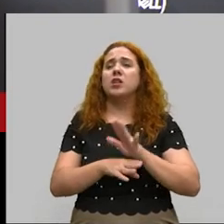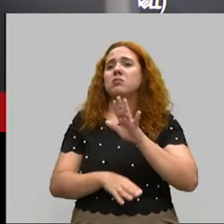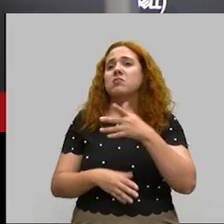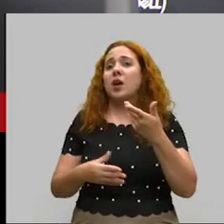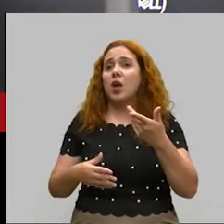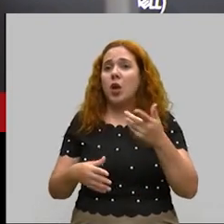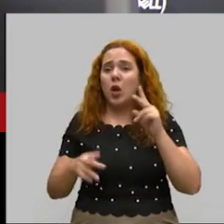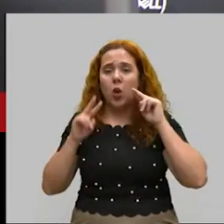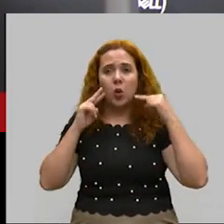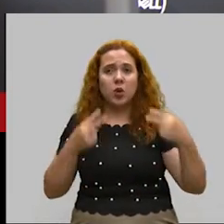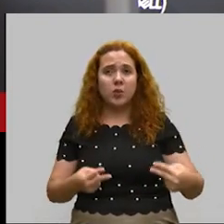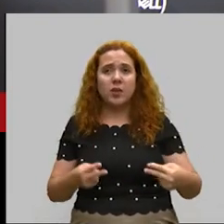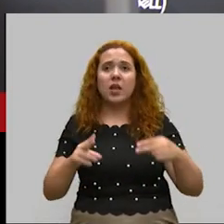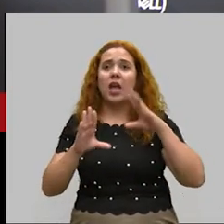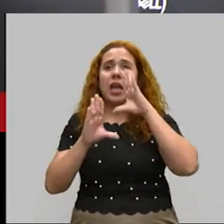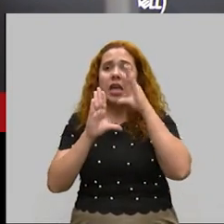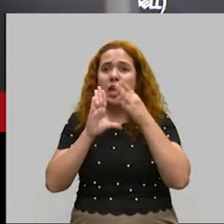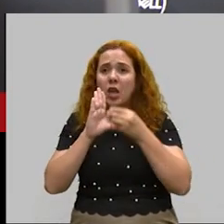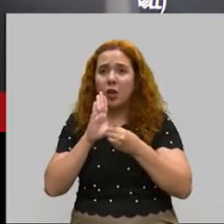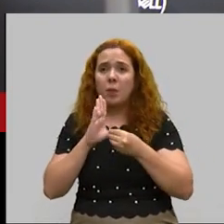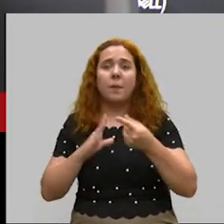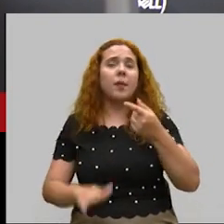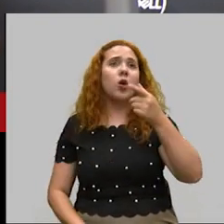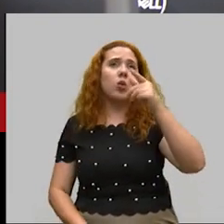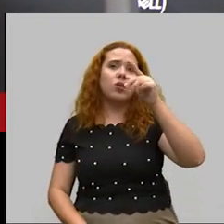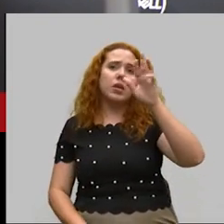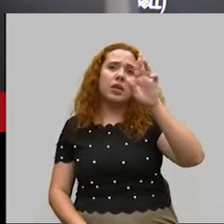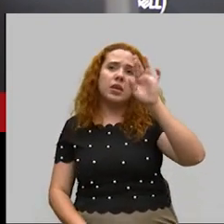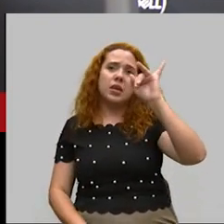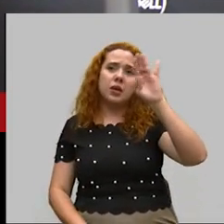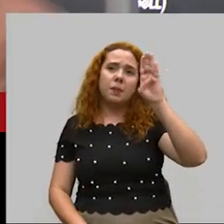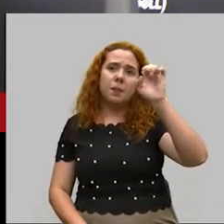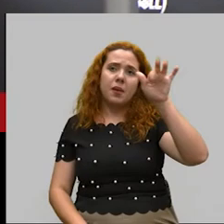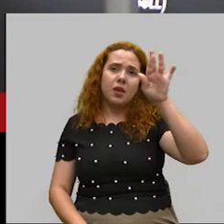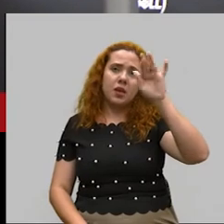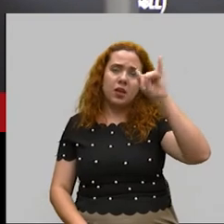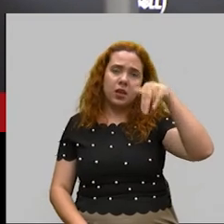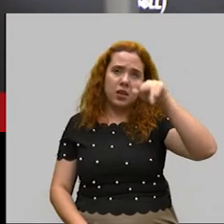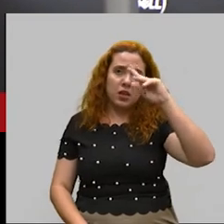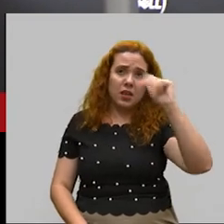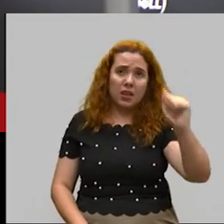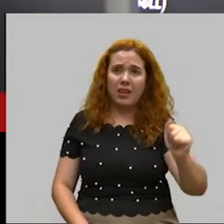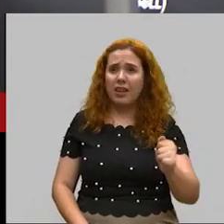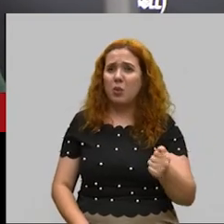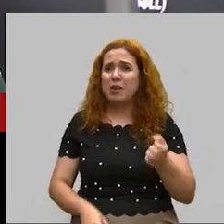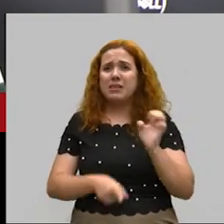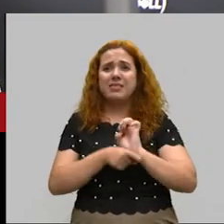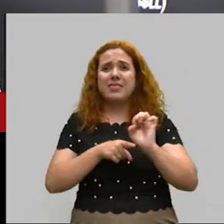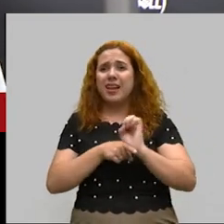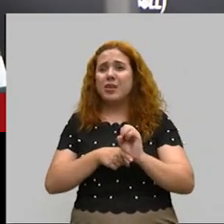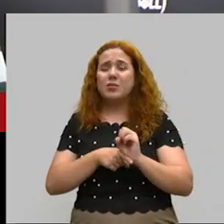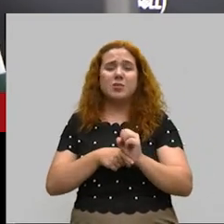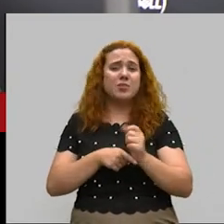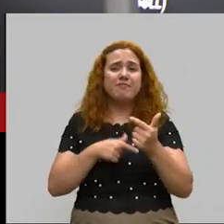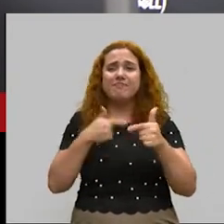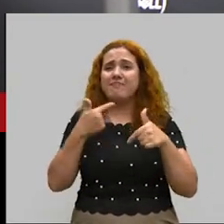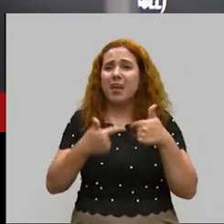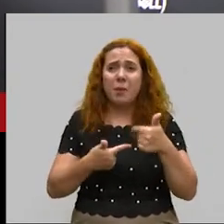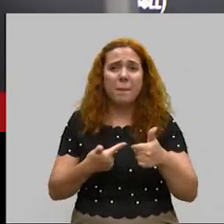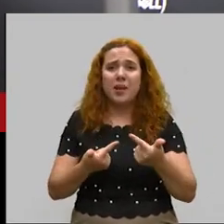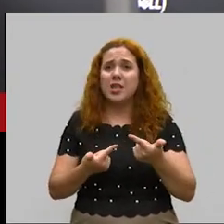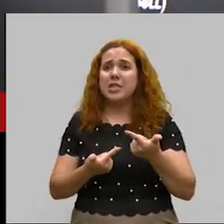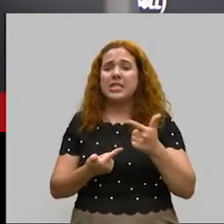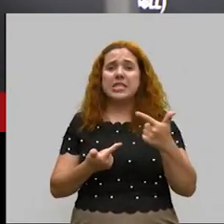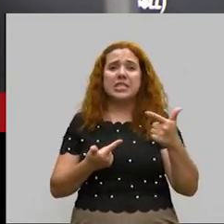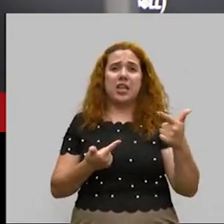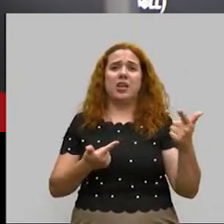seja como quilombola falta gente o estado não dá conta não tem ninguém do Estado fazendo isso por